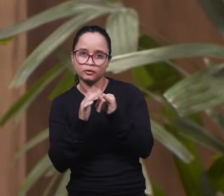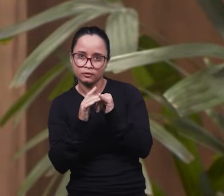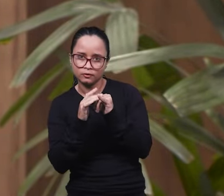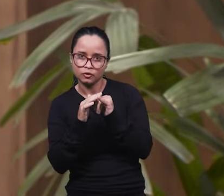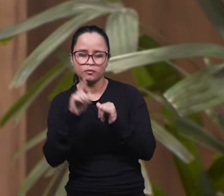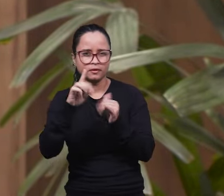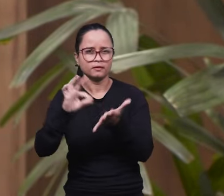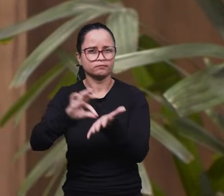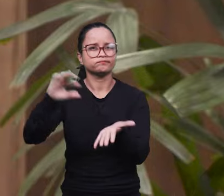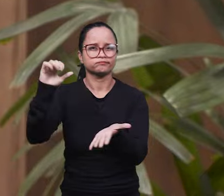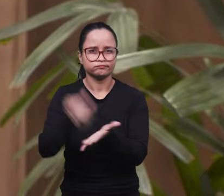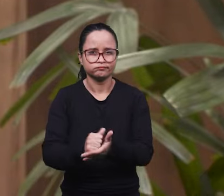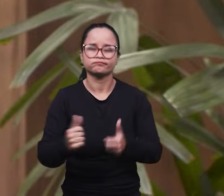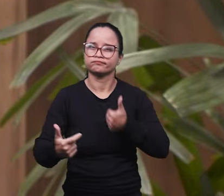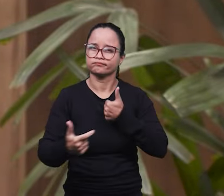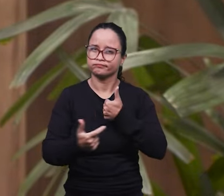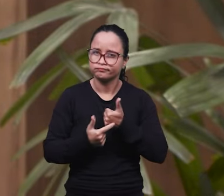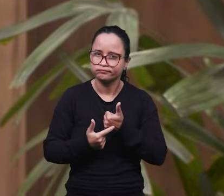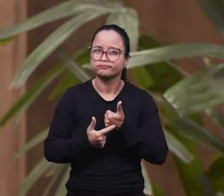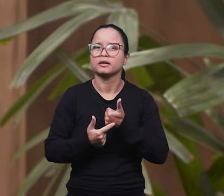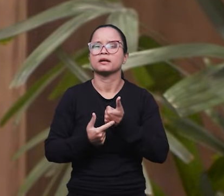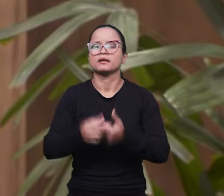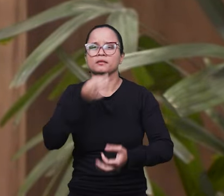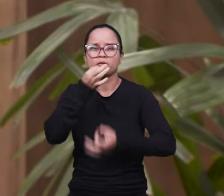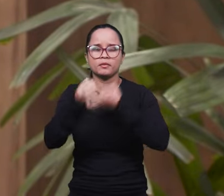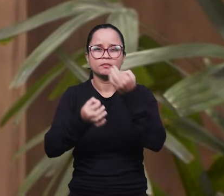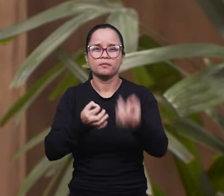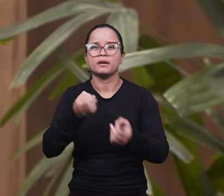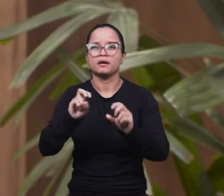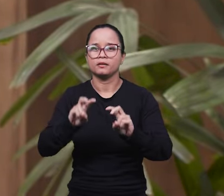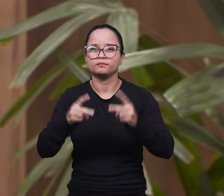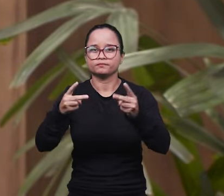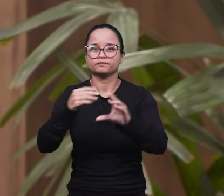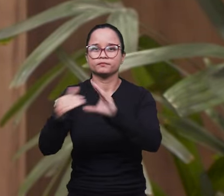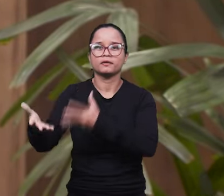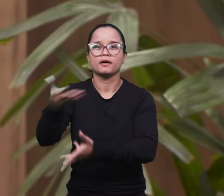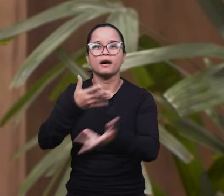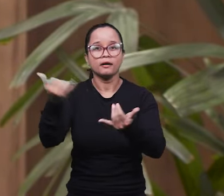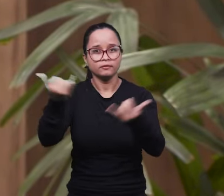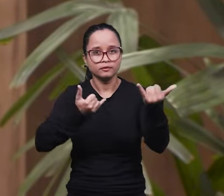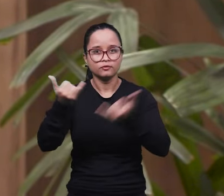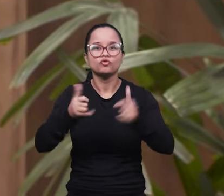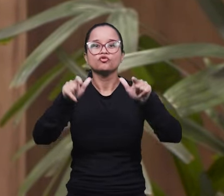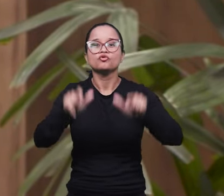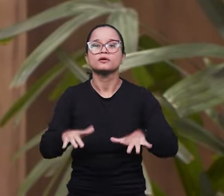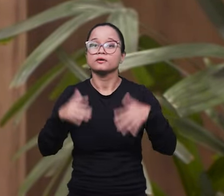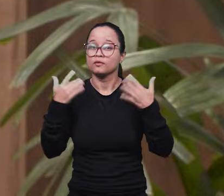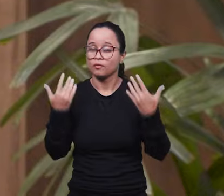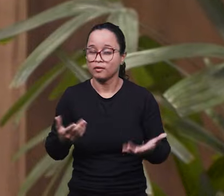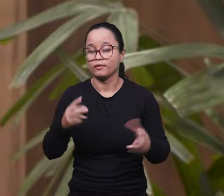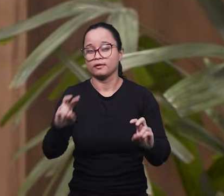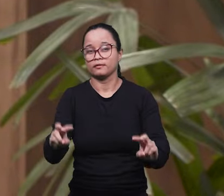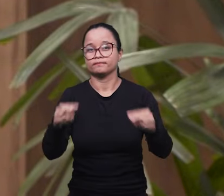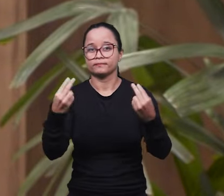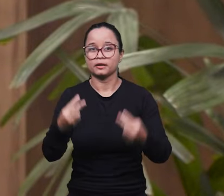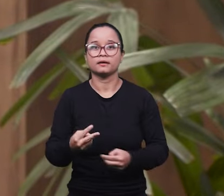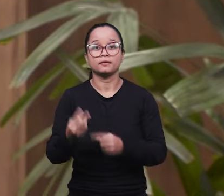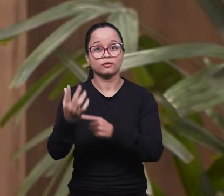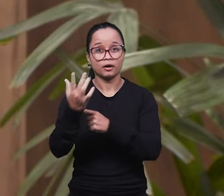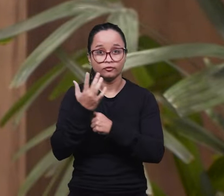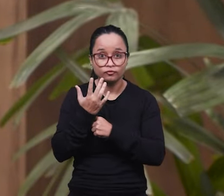inscreva compartilhe comente fale de onde você está nos assistindo isso ajuda dar relevância